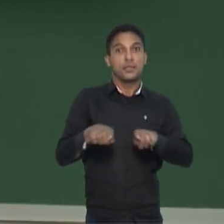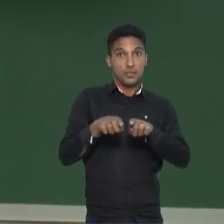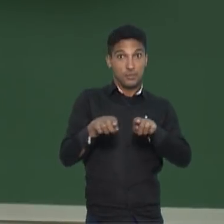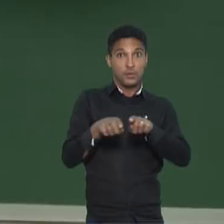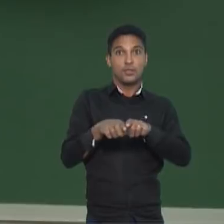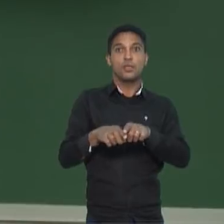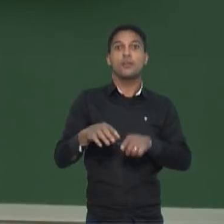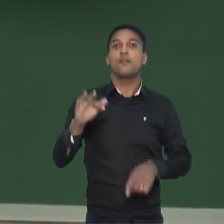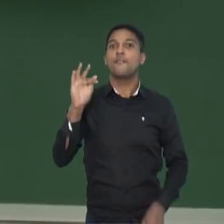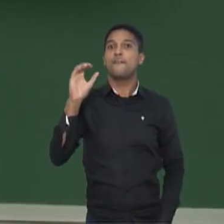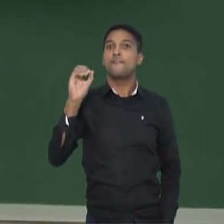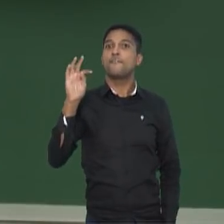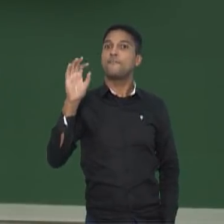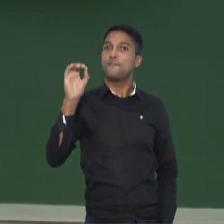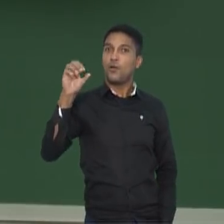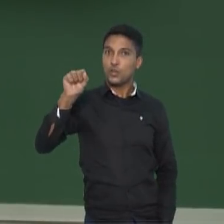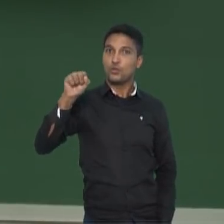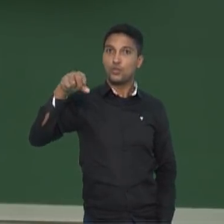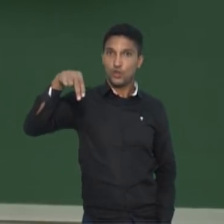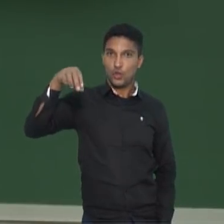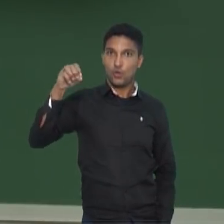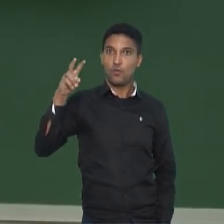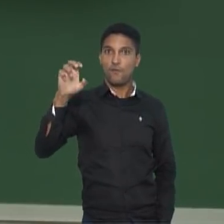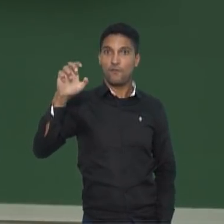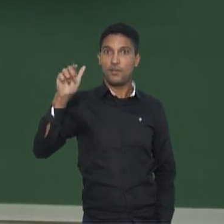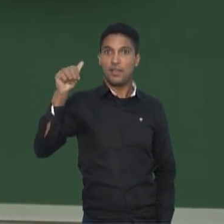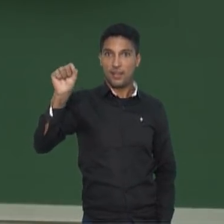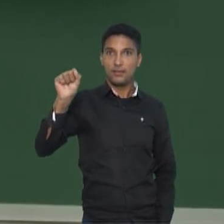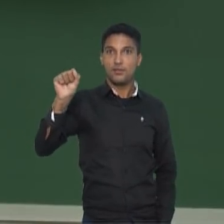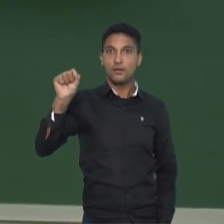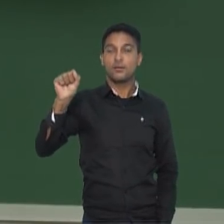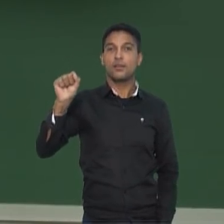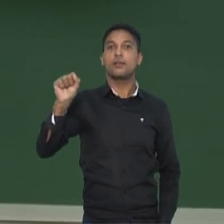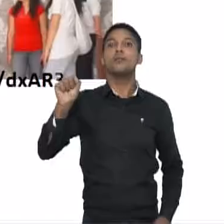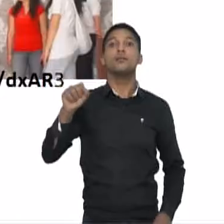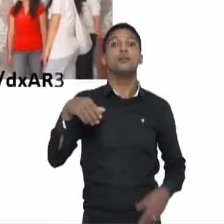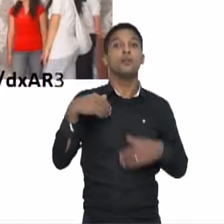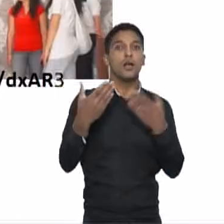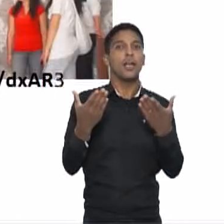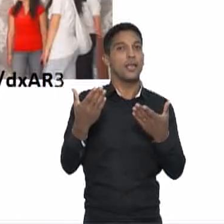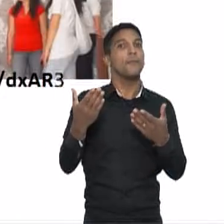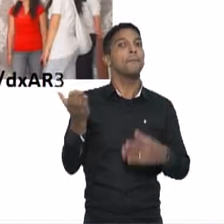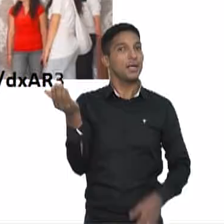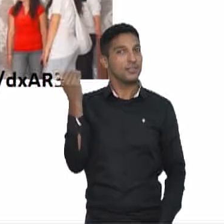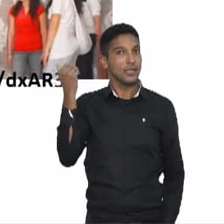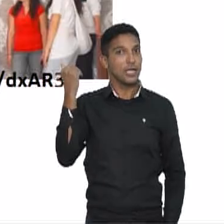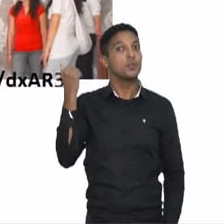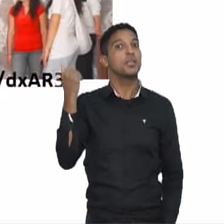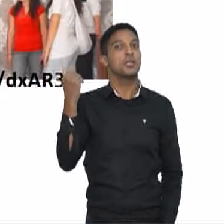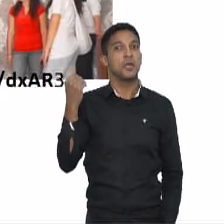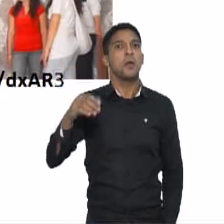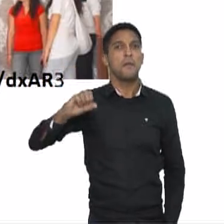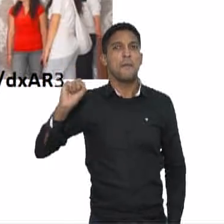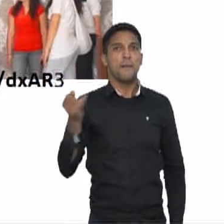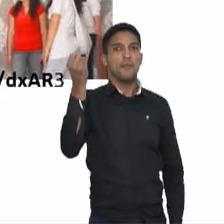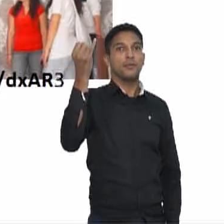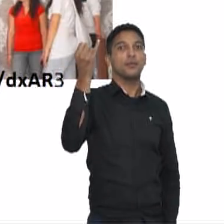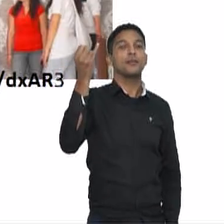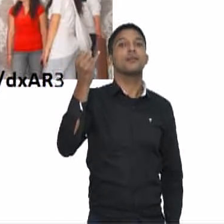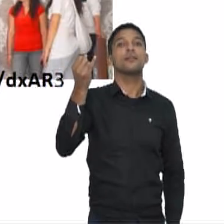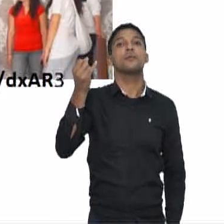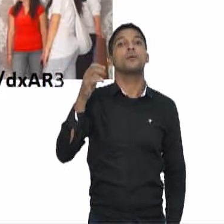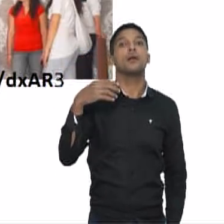famosas durante um bom tempo. Eu trouxe ali um exemplo, não é nenhuma em particular, assim, mas é uma atividade que as